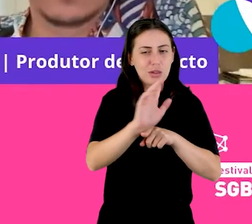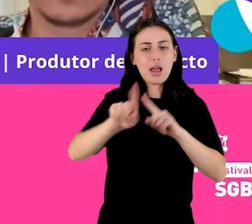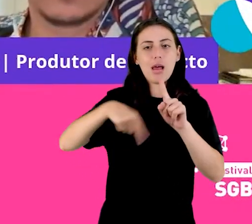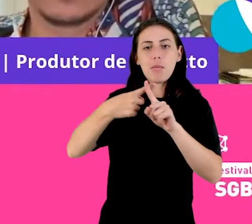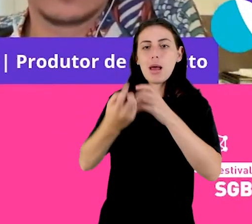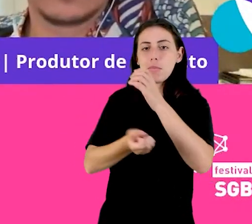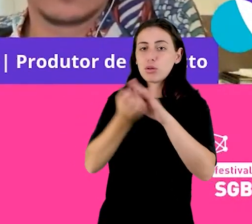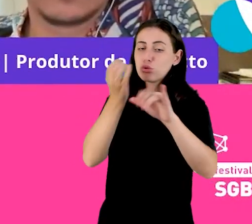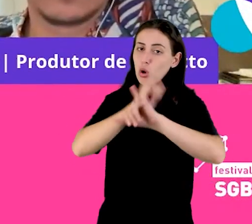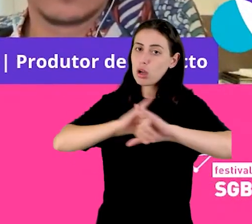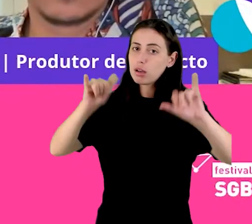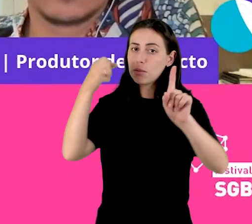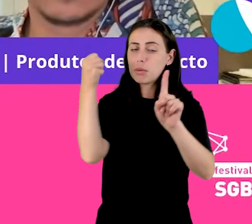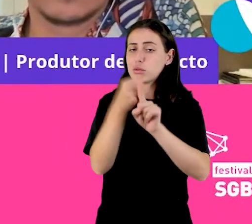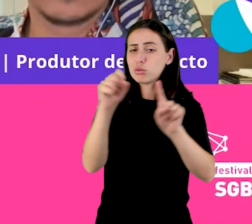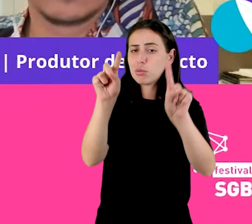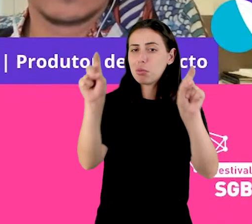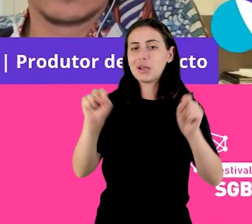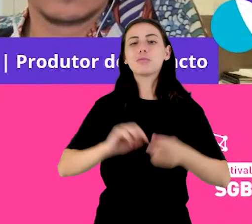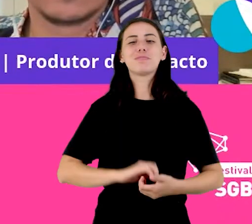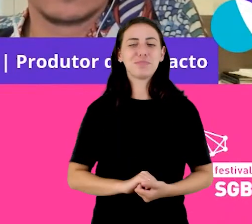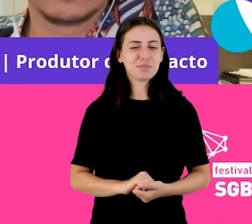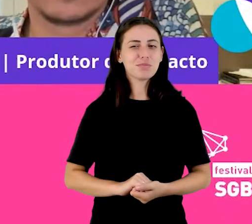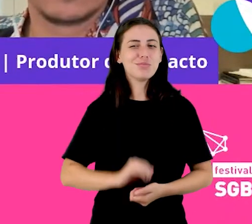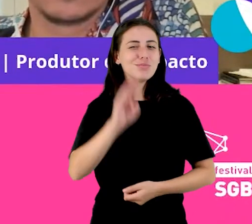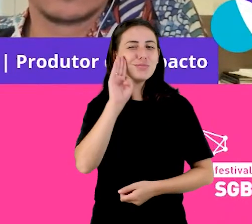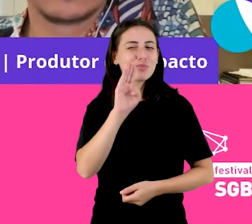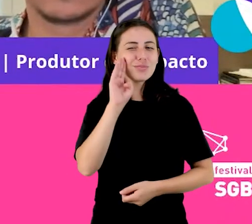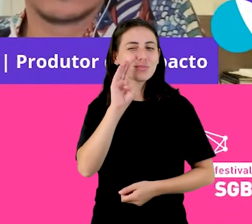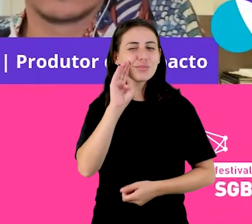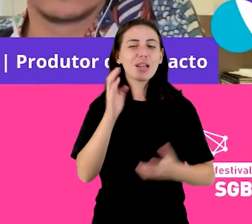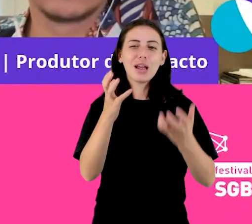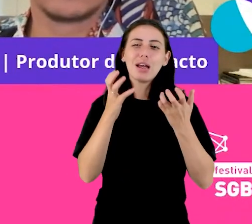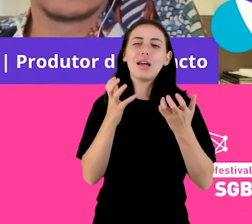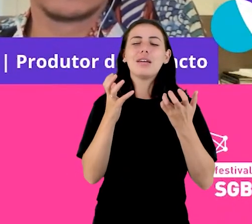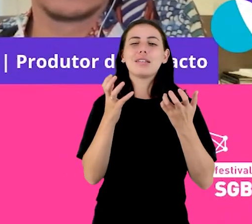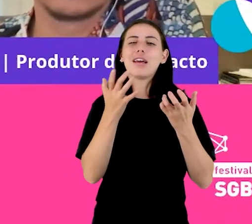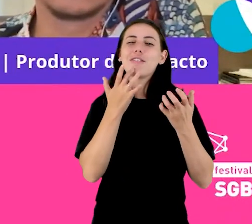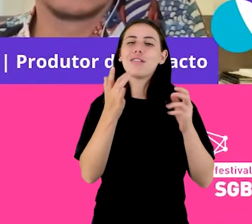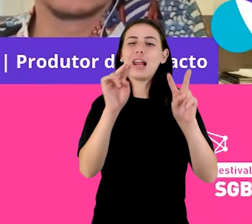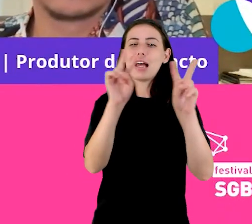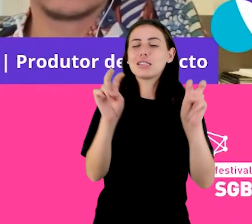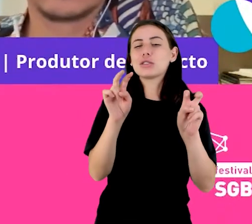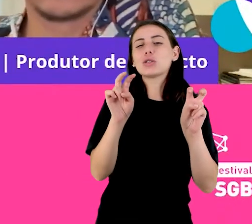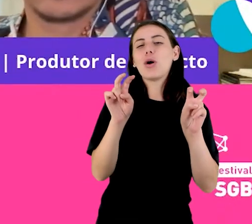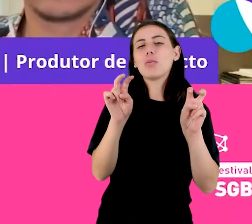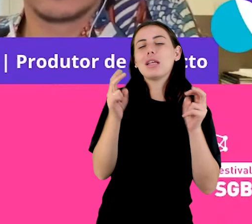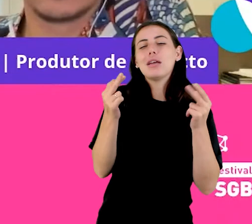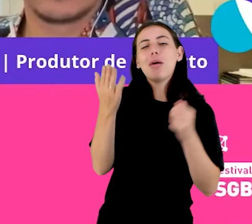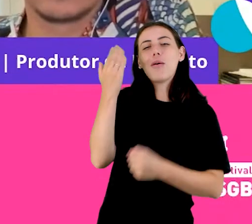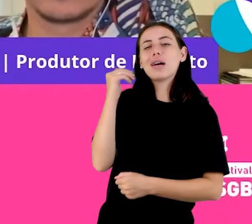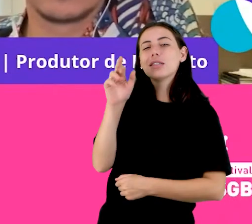quando você descobriu isso, você falou, tá aí, é meu novo propósito profissional. Conta um pouquinho para a gente como é que foi